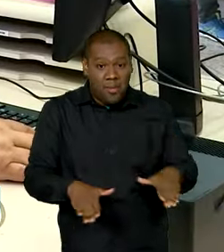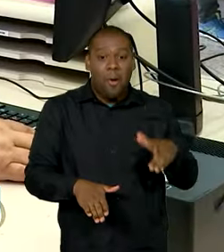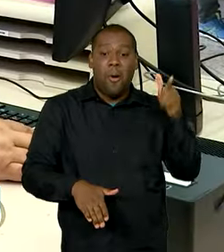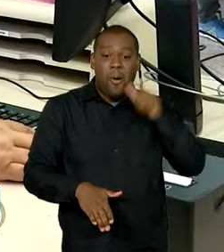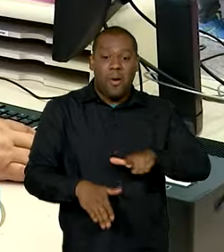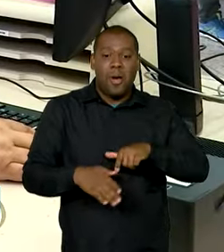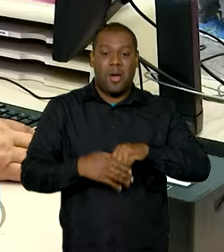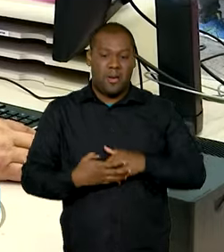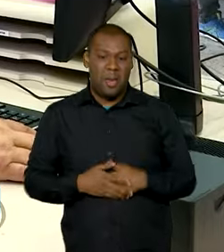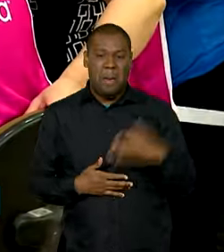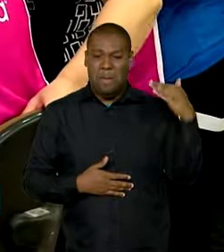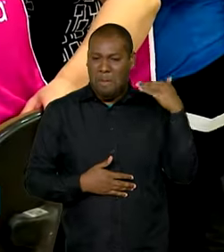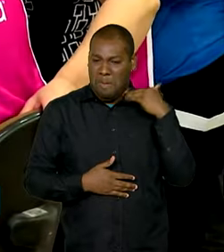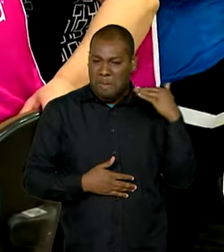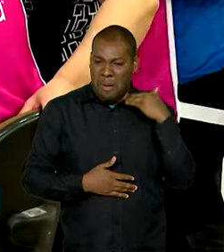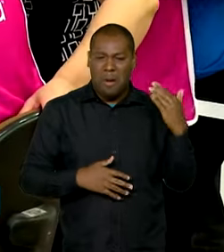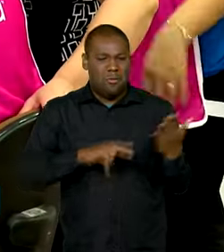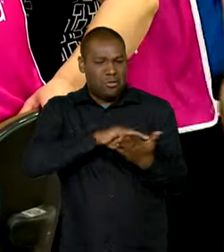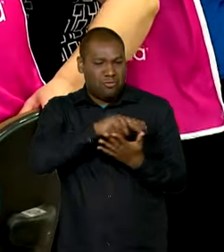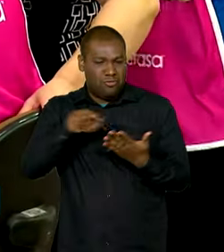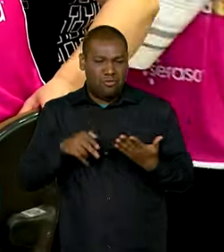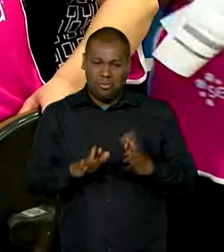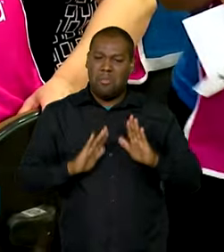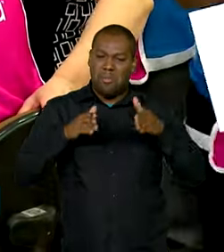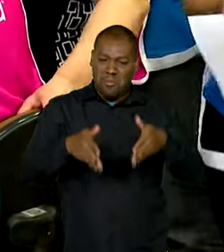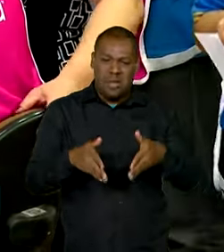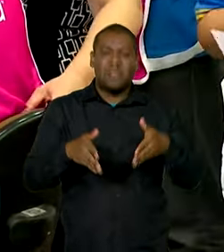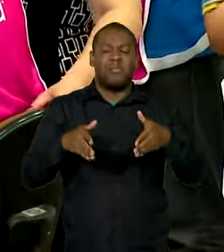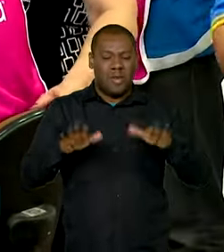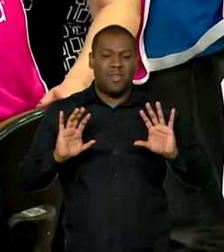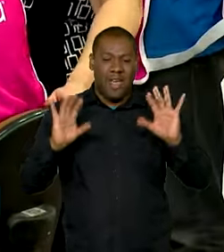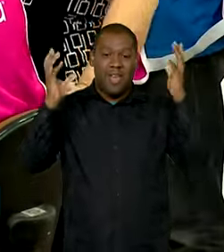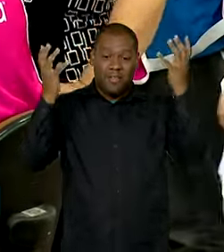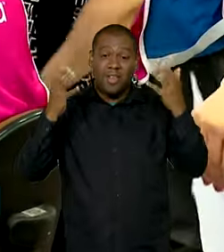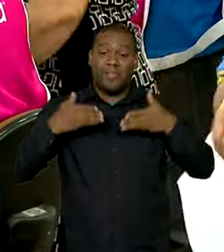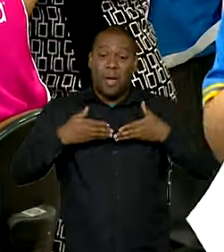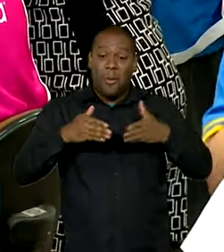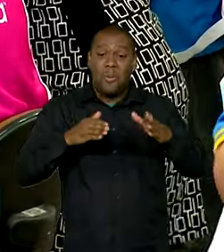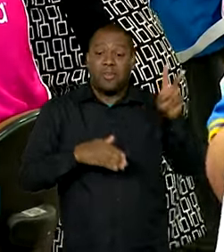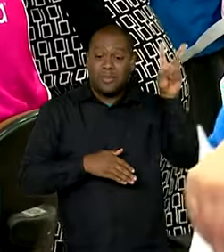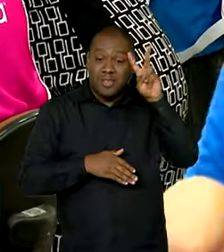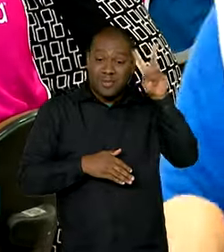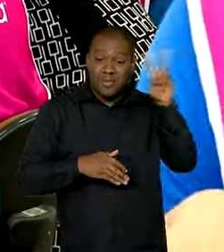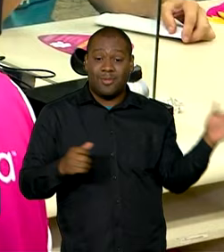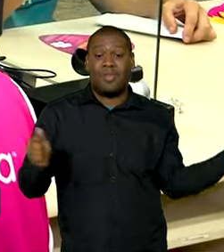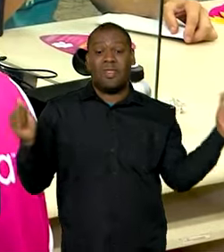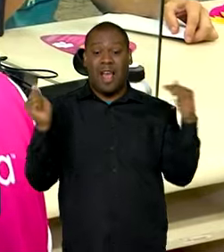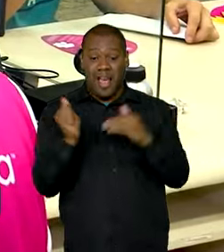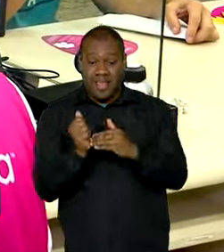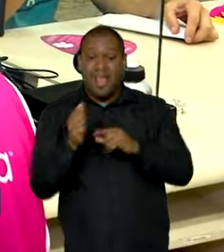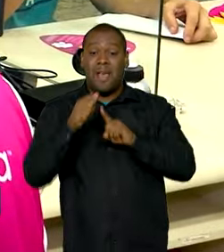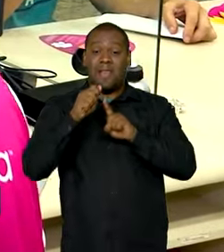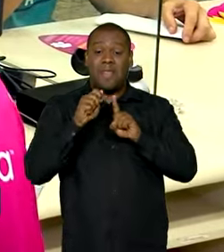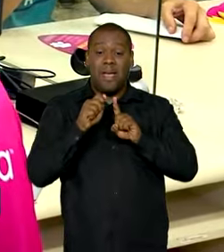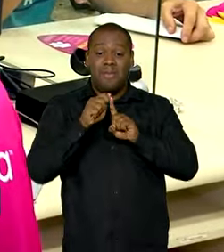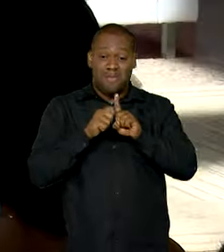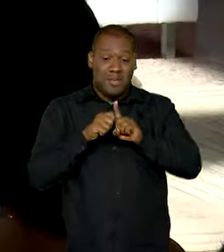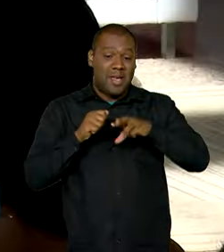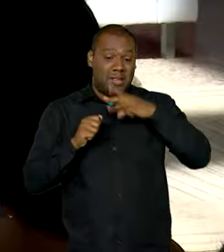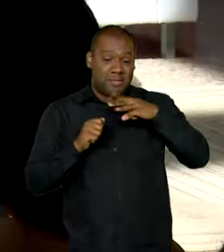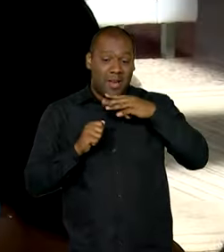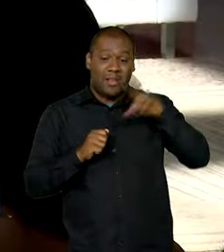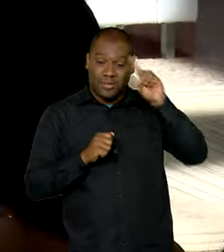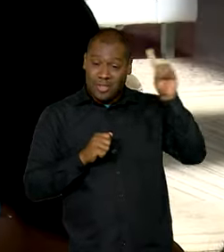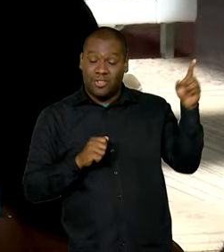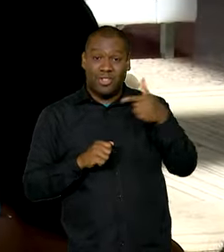comércio varejista, participam do evento, que começou nesta segunda-feira e vai até o fim do mês. Credores e devedores